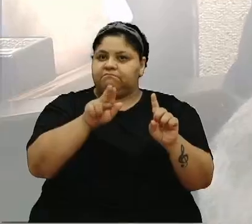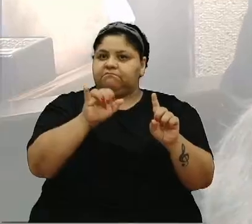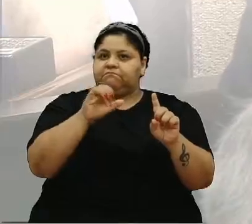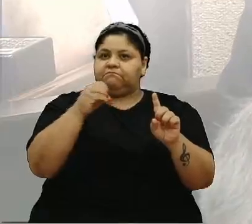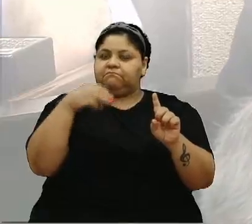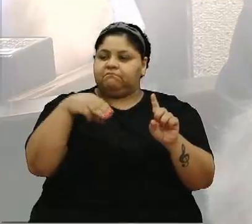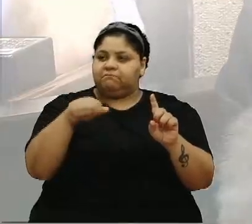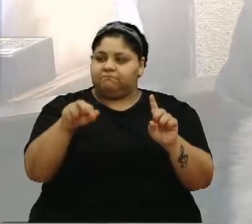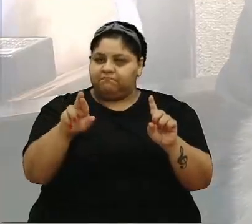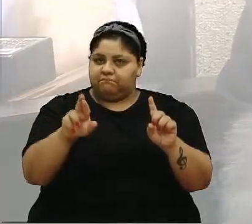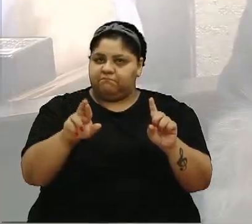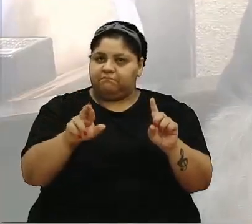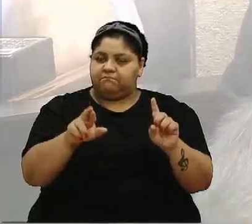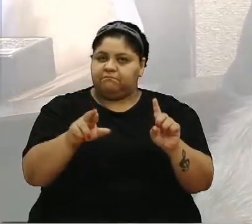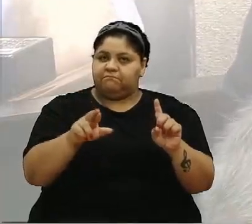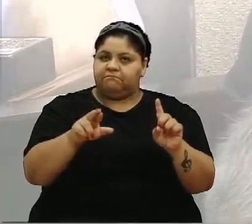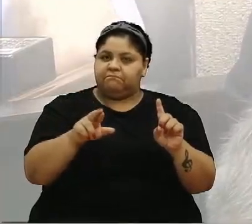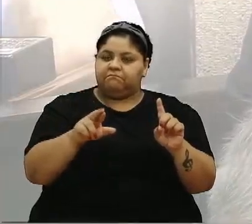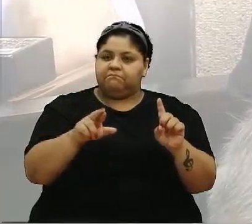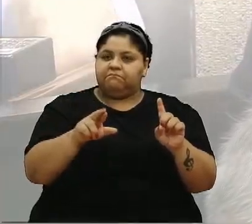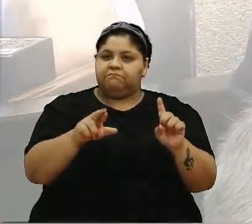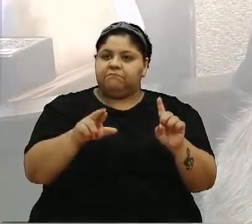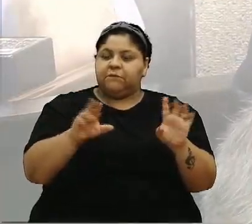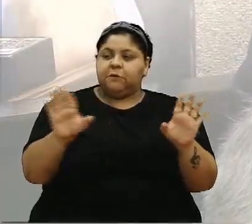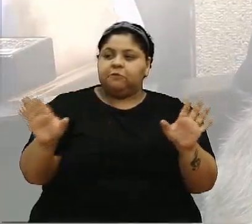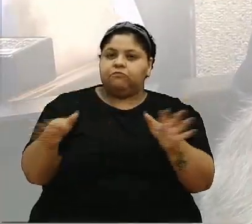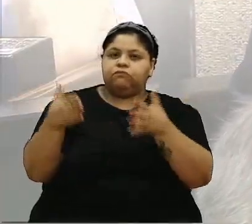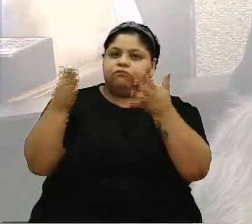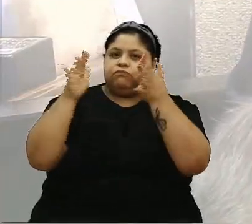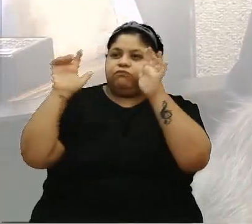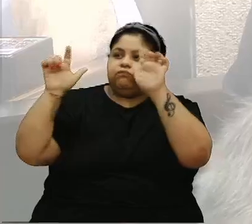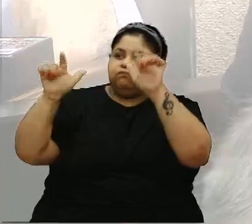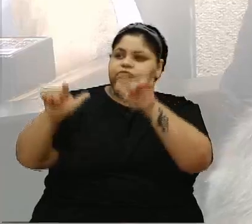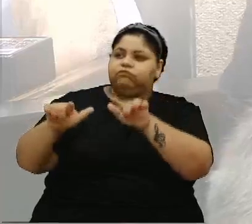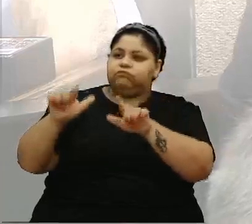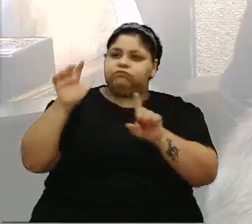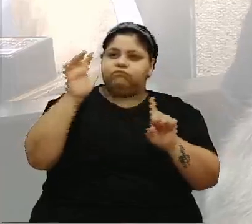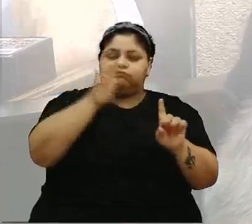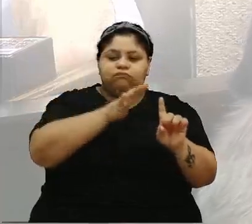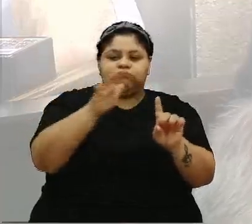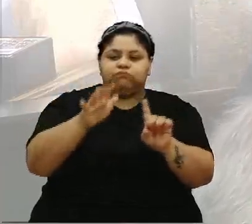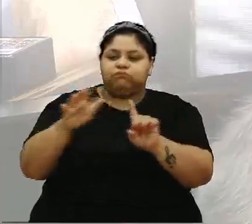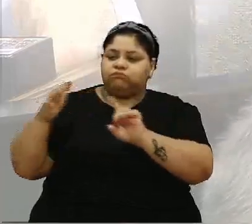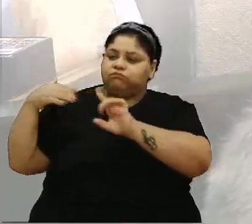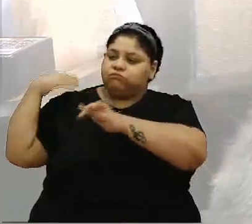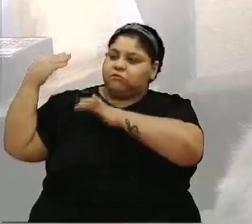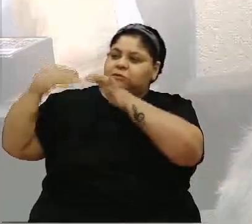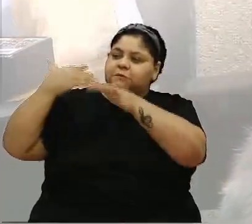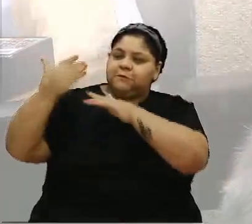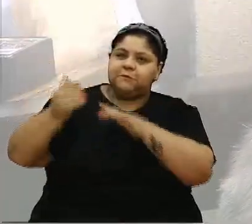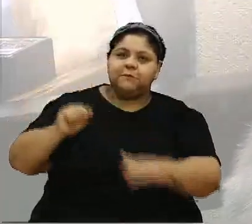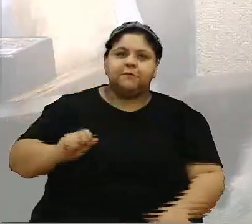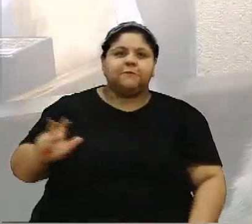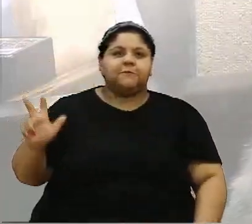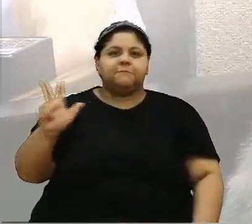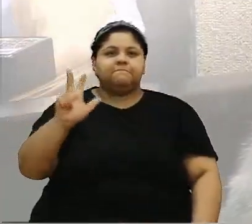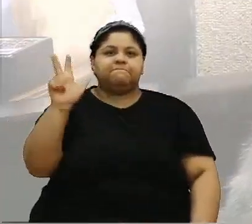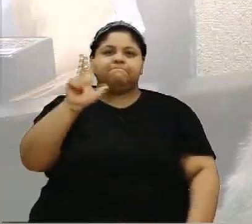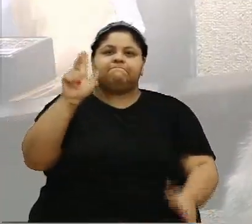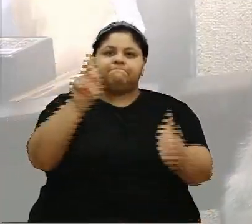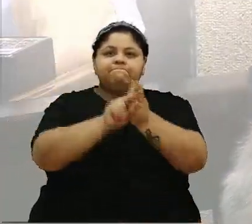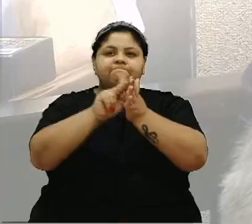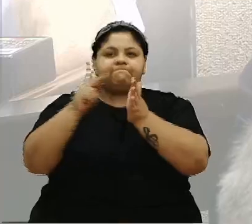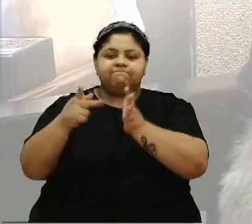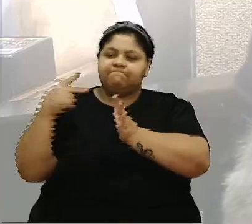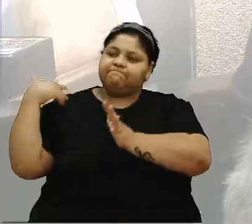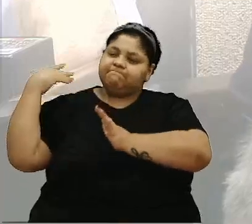Maria Pedroso Juncker engrandece o local e inspira gerações a valorizar as suas próprias